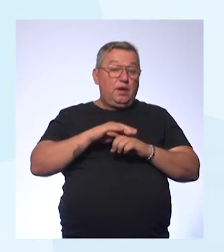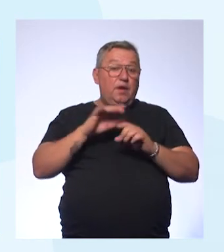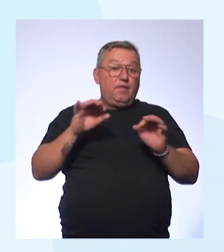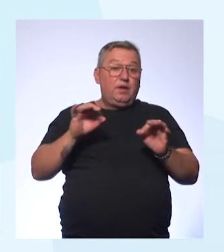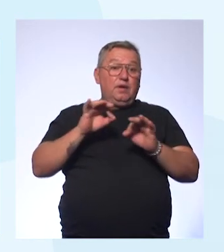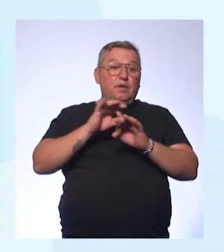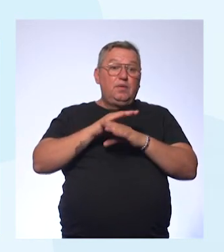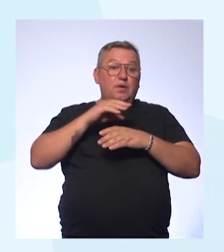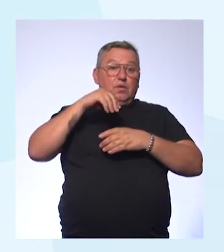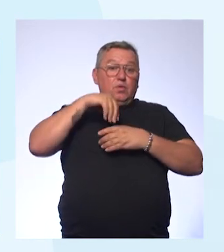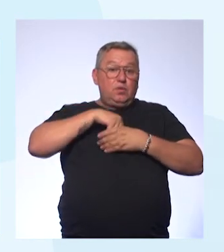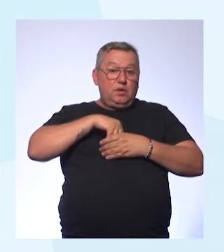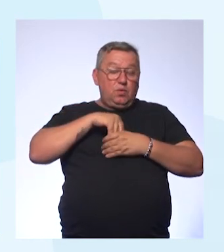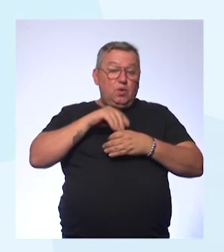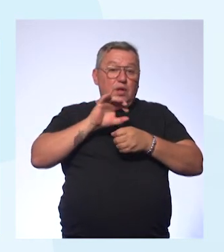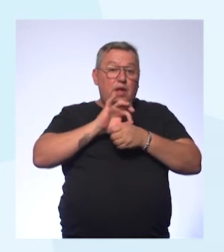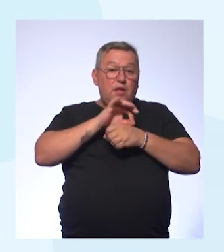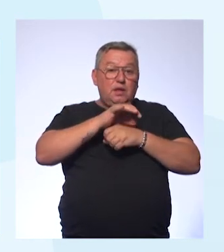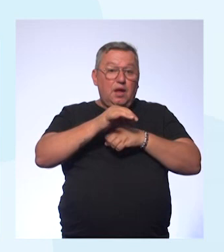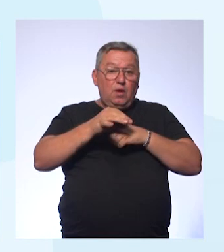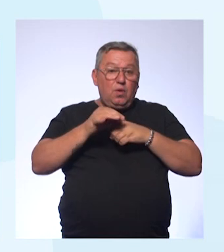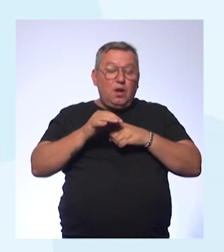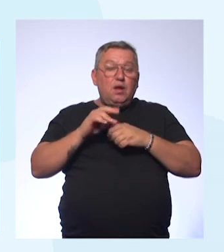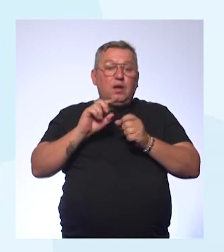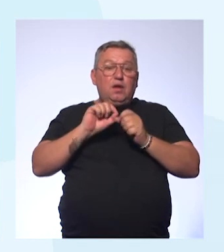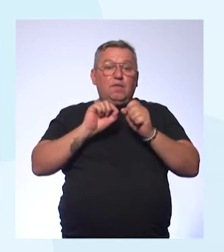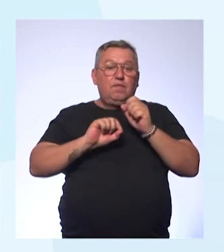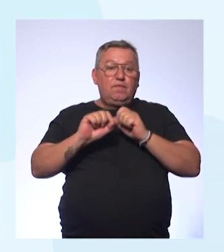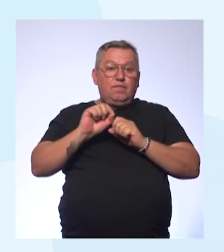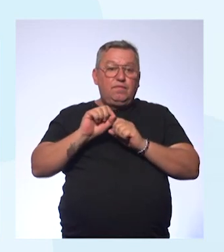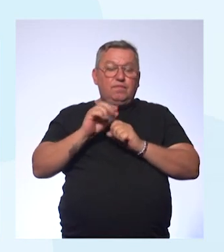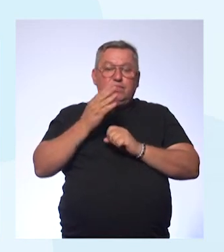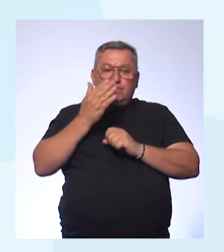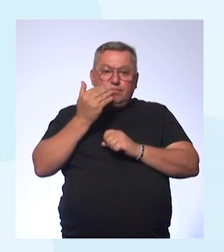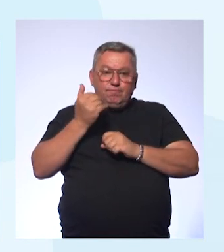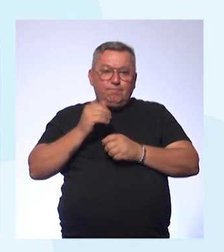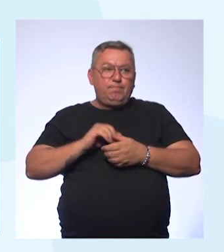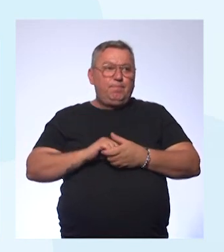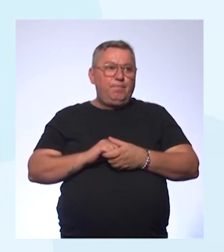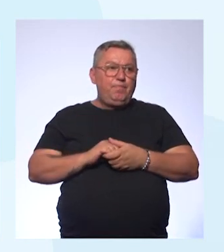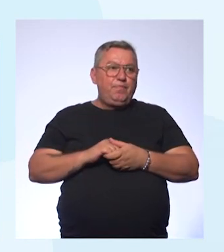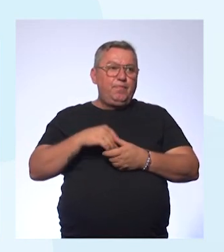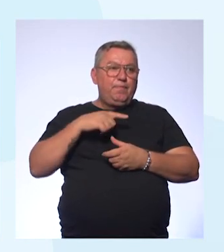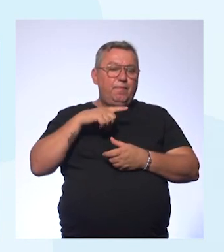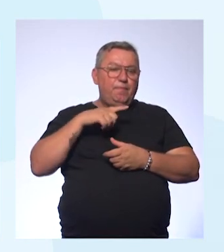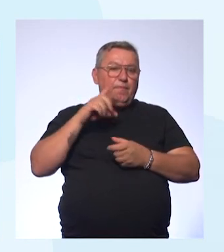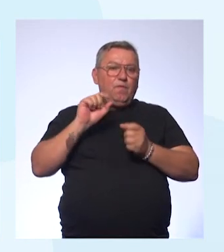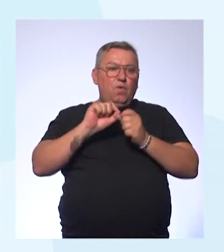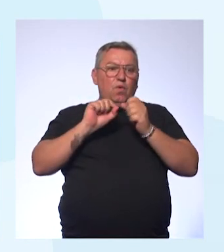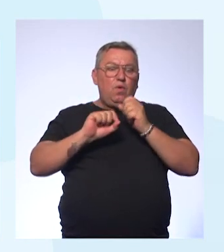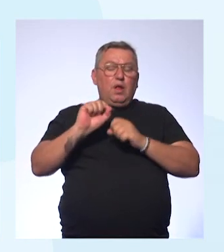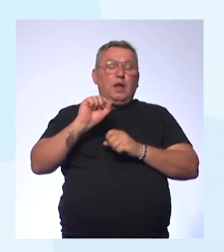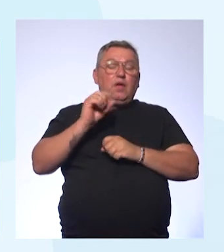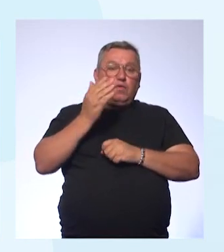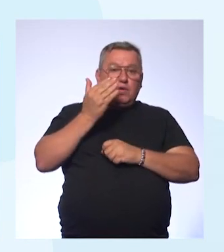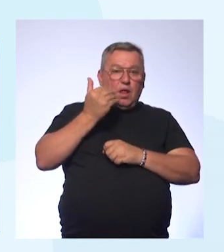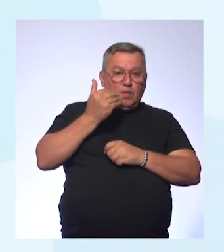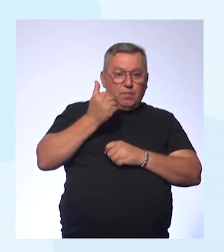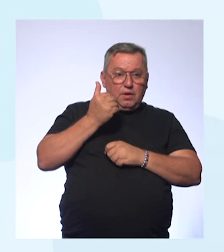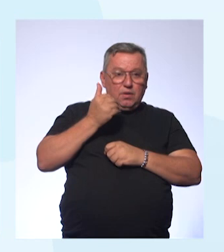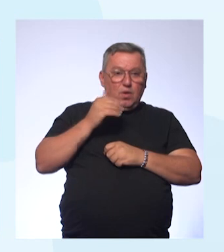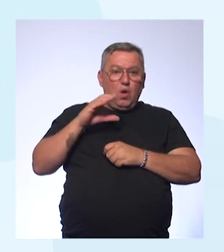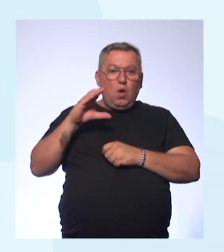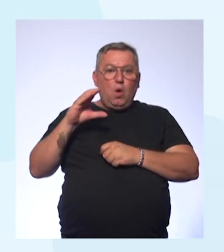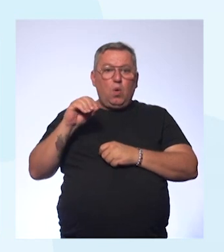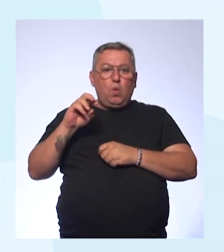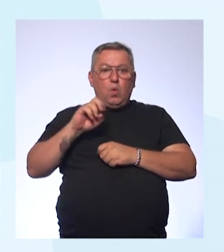terminar no interior das células que vão fagocitar esse alimento, tá? Então, que vão incorporar esse alimento. Os